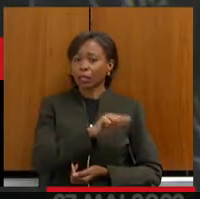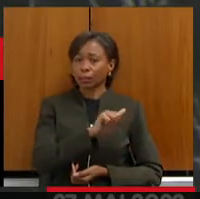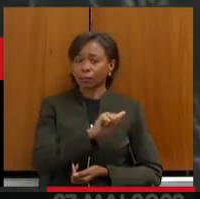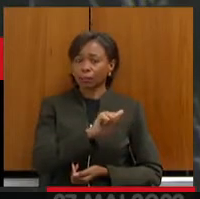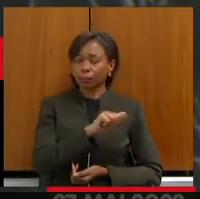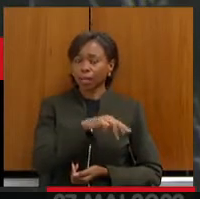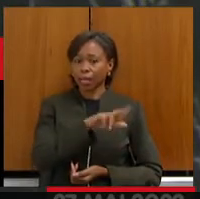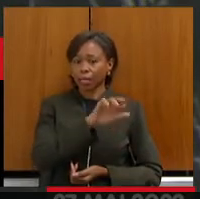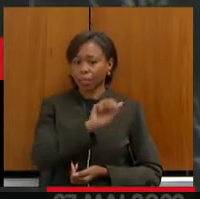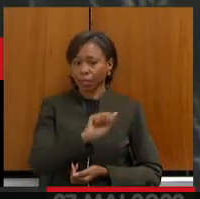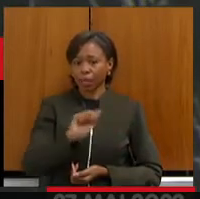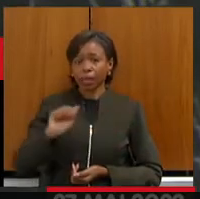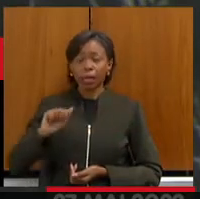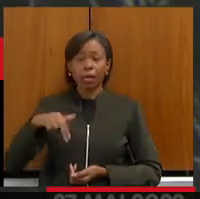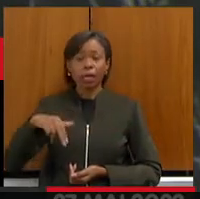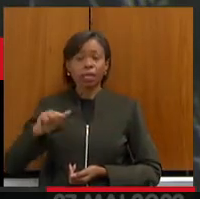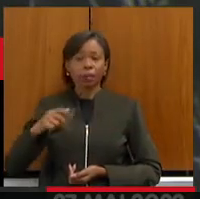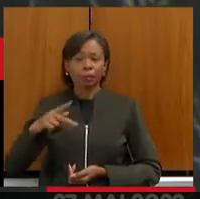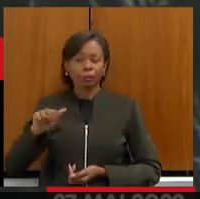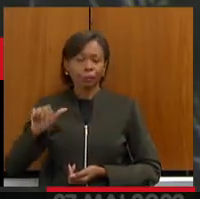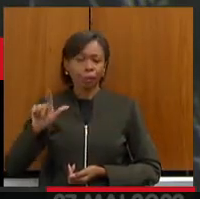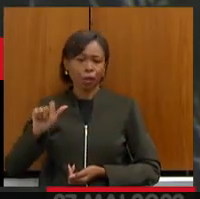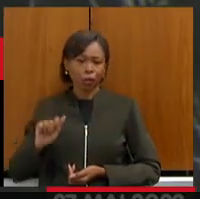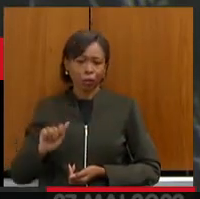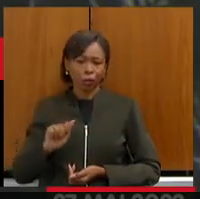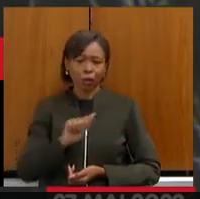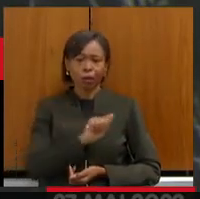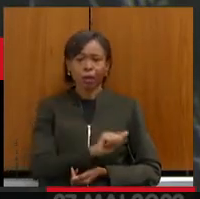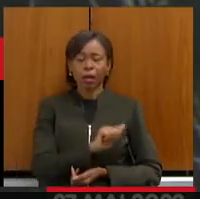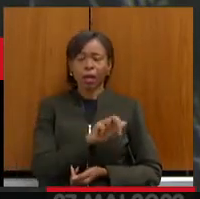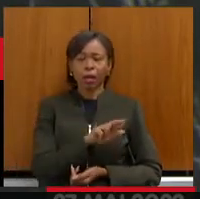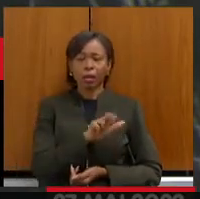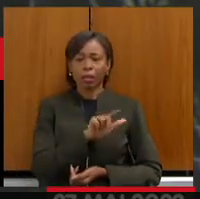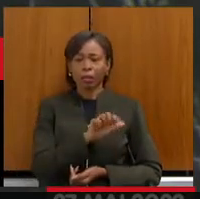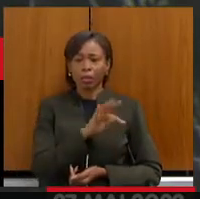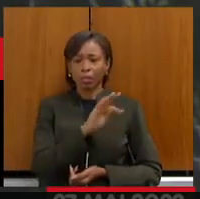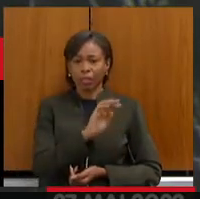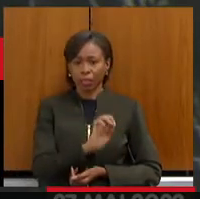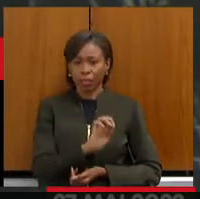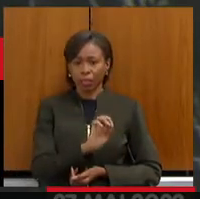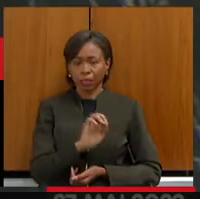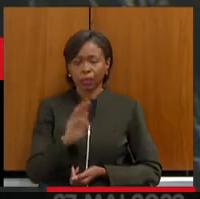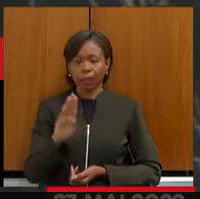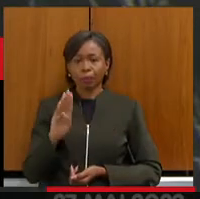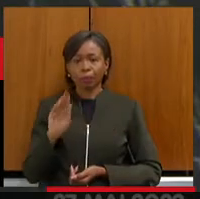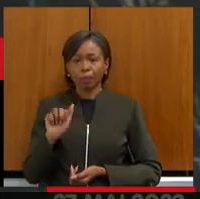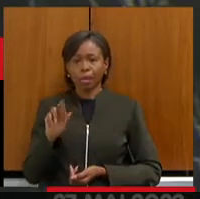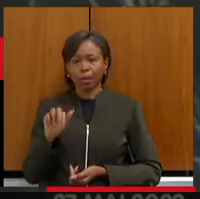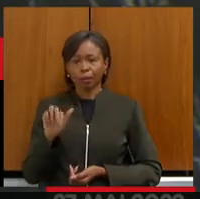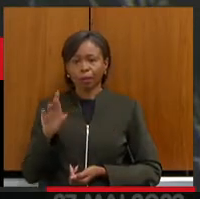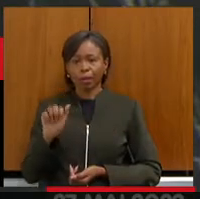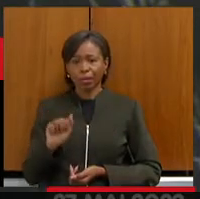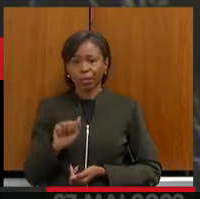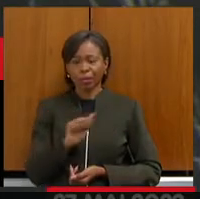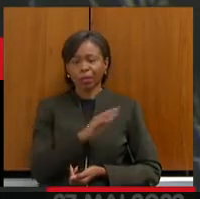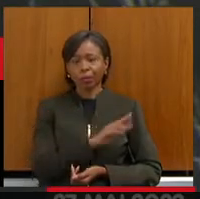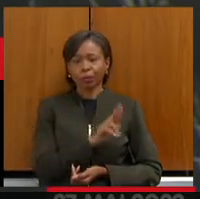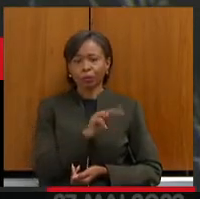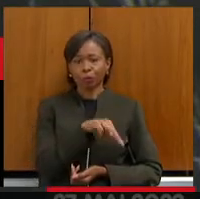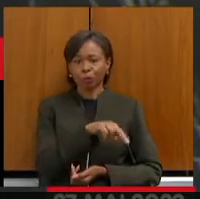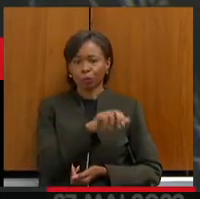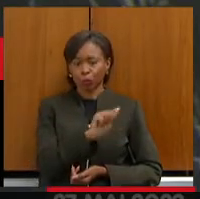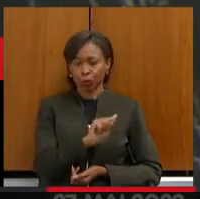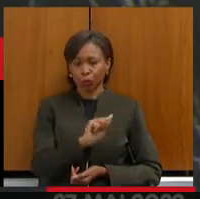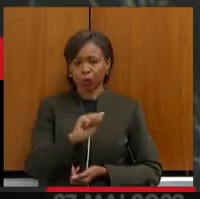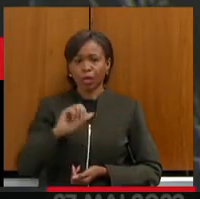Maria de Freitas Eddy Oliveira Arlete Alves de Almeida Bárbara Ravenna Bruna Camilo